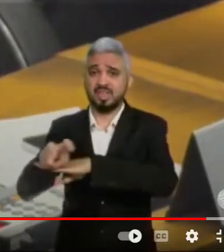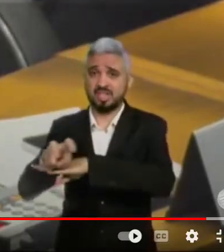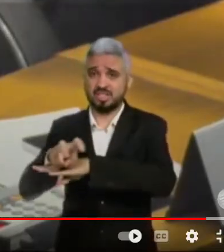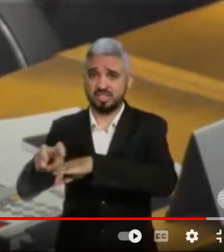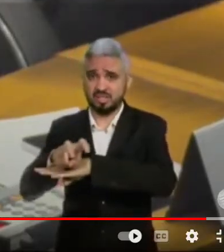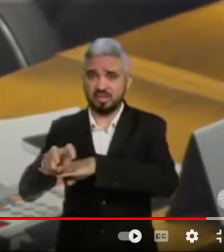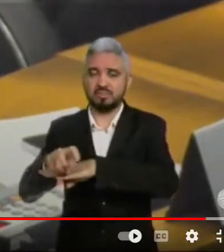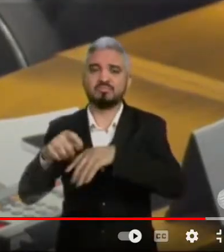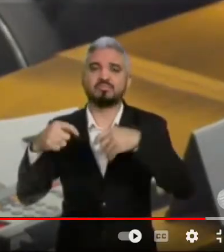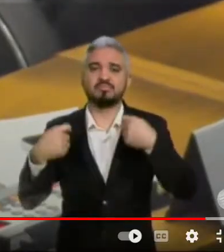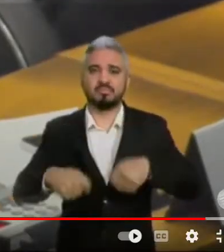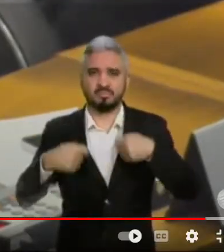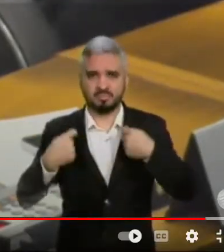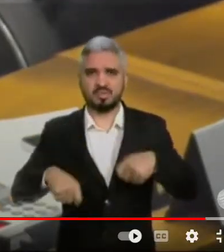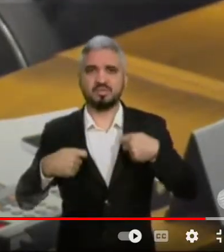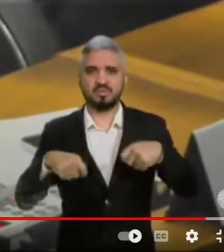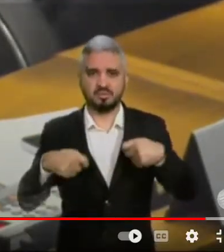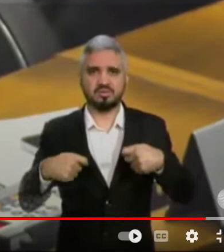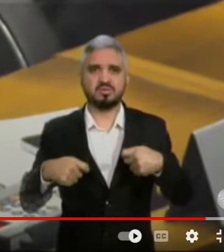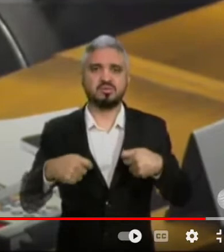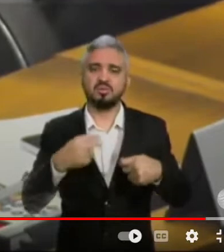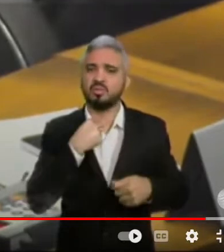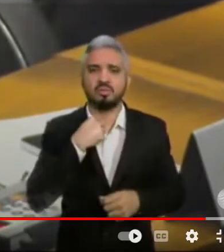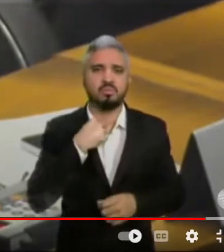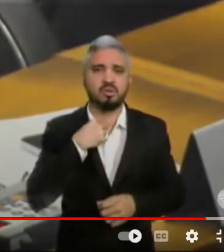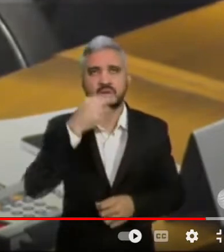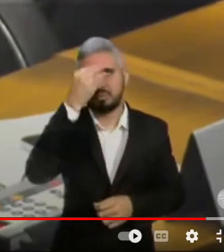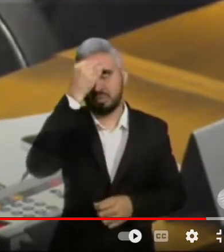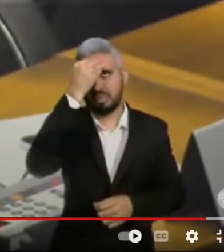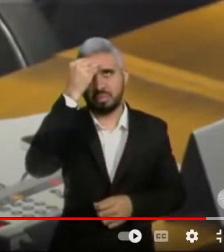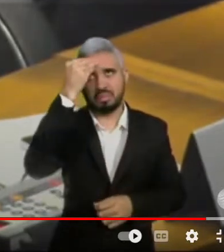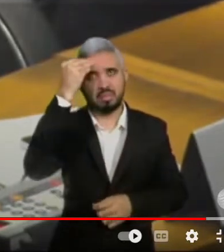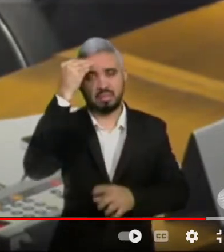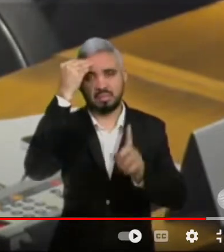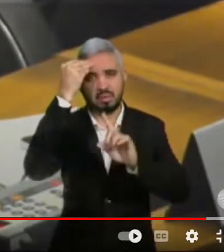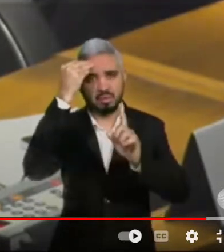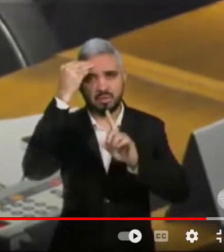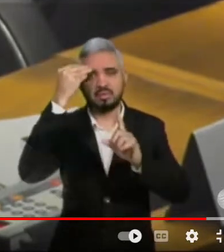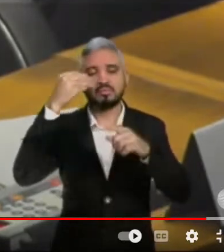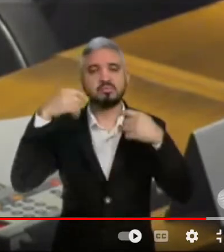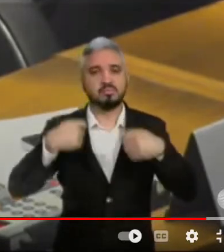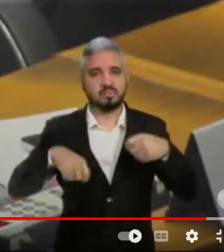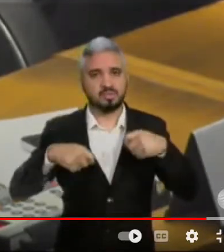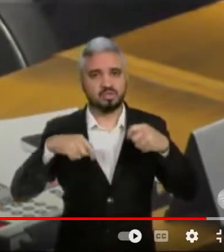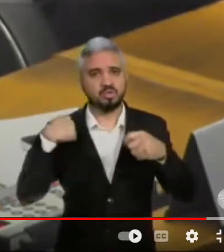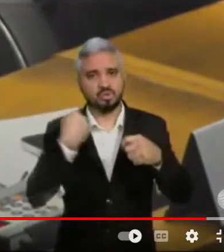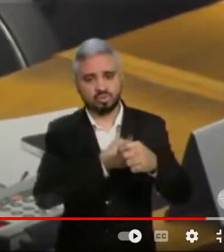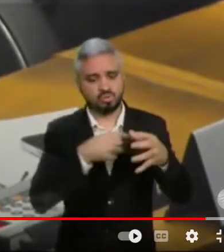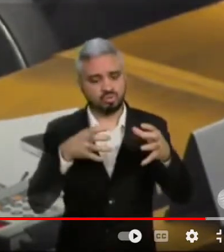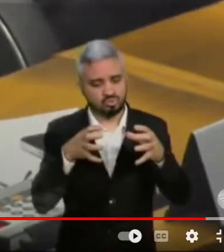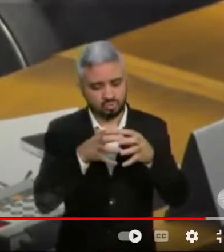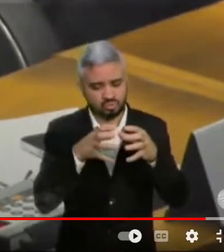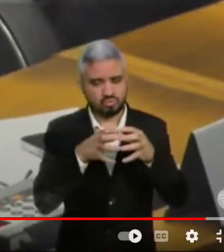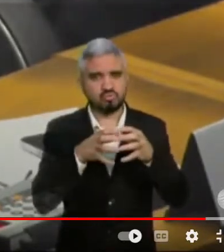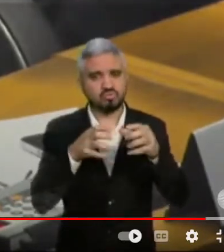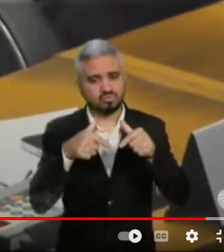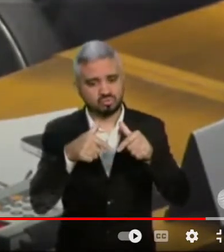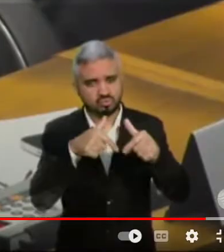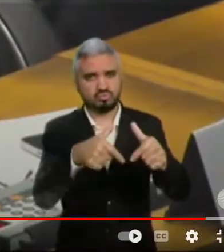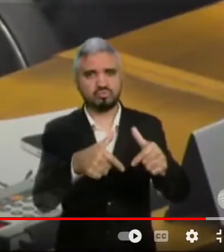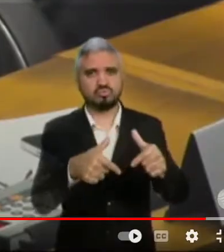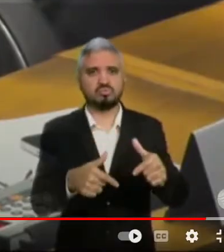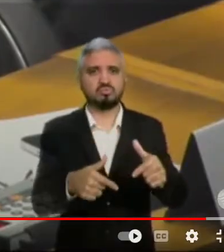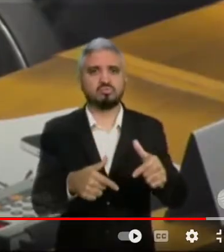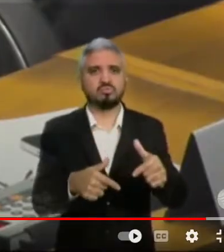deixar cair no esquecimento. Vamos usar aqui o nosso parlamento, o nosso governo, a nossa bancada federal, porque é um investimento muito